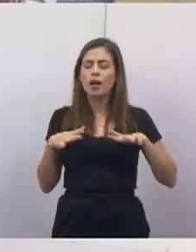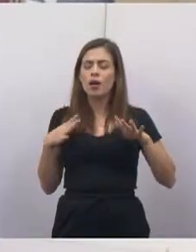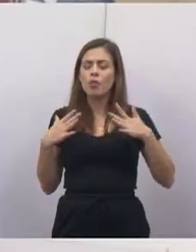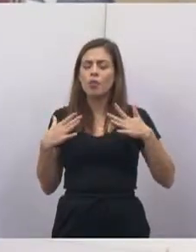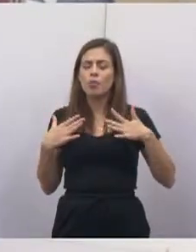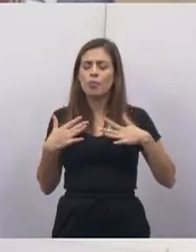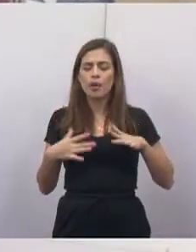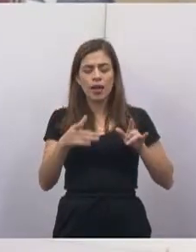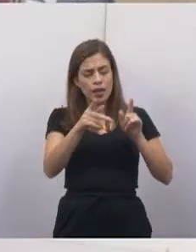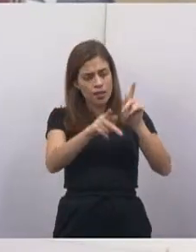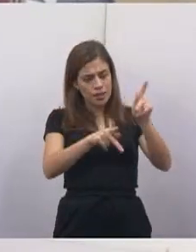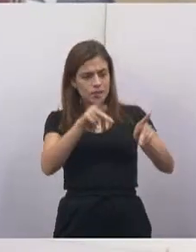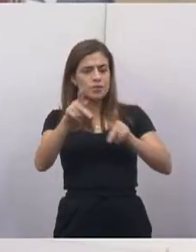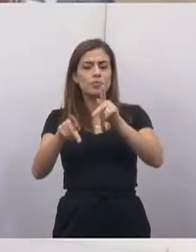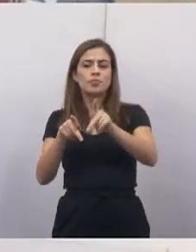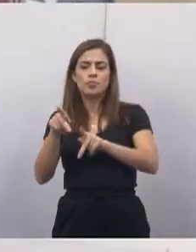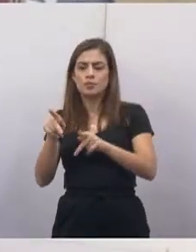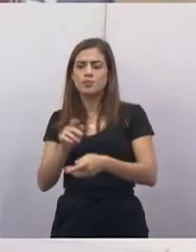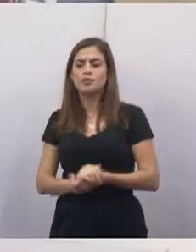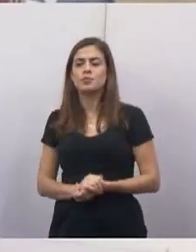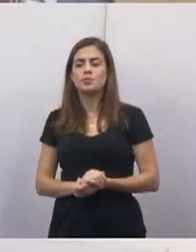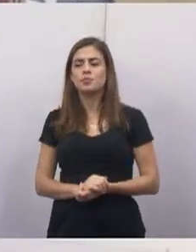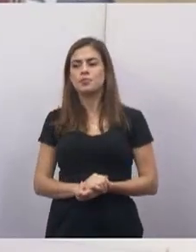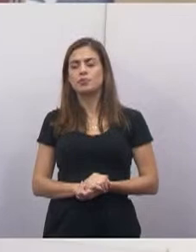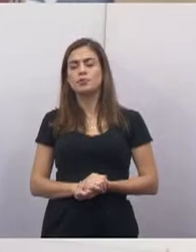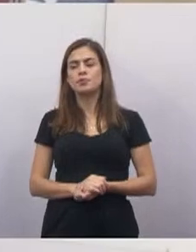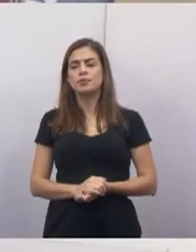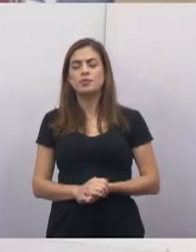os incêndios na nossa cidade.